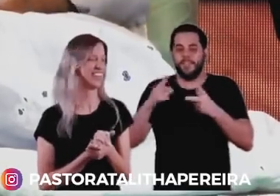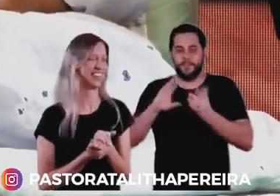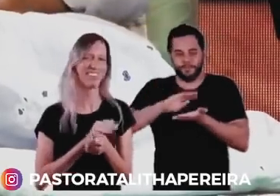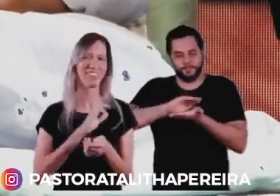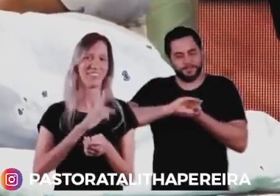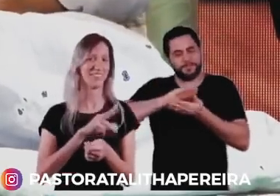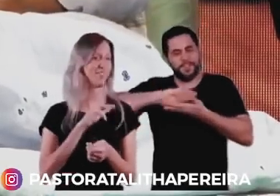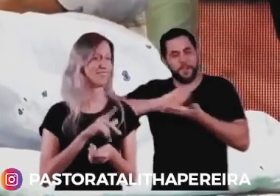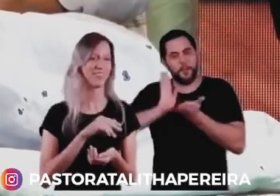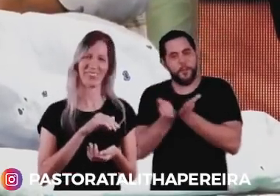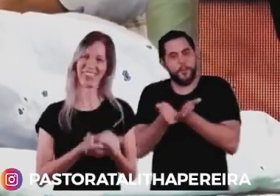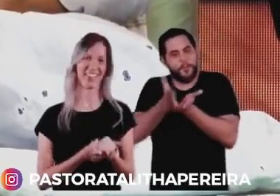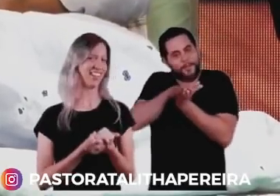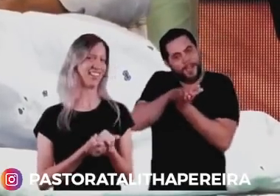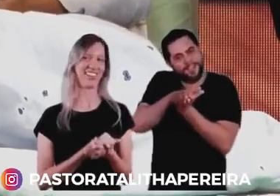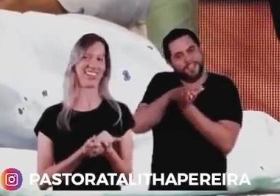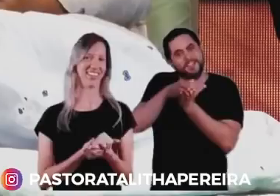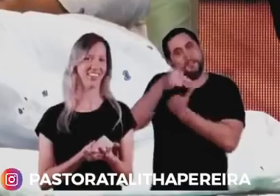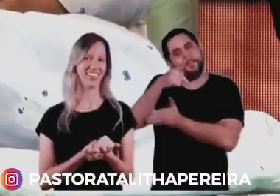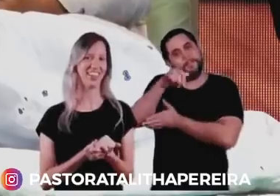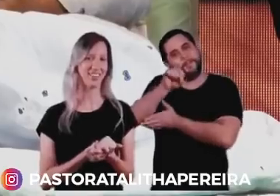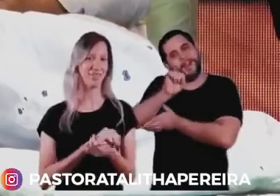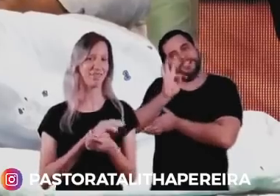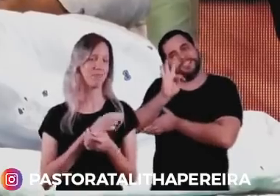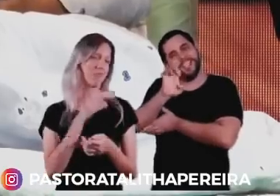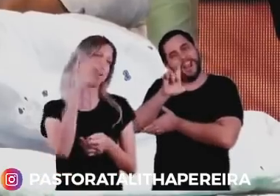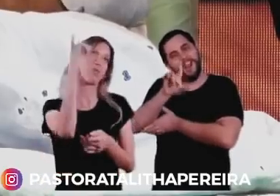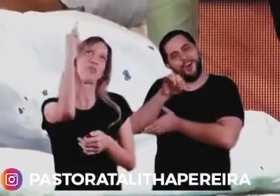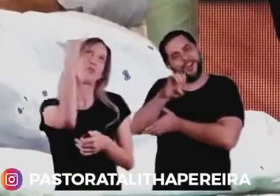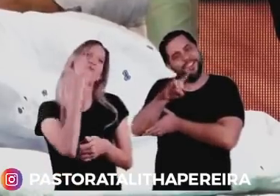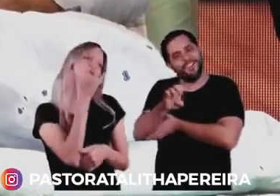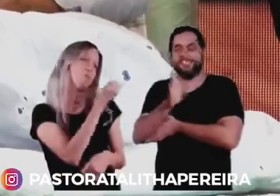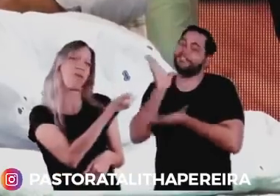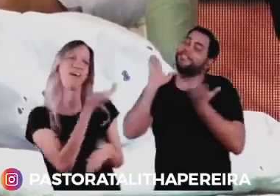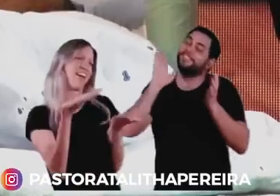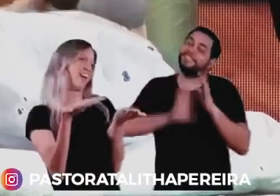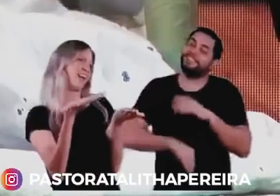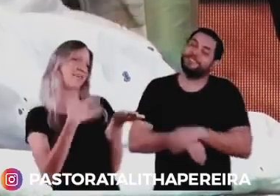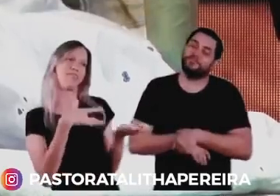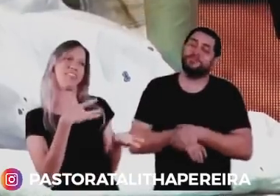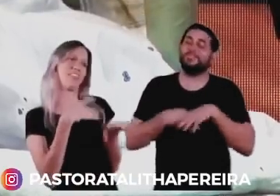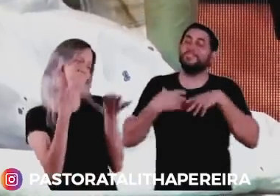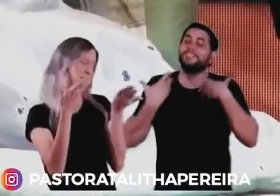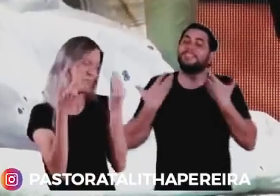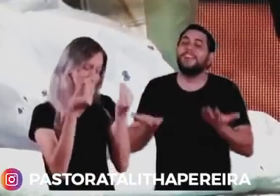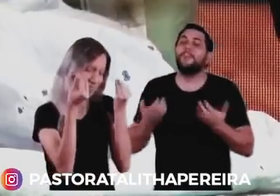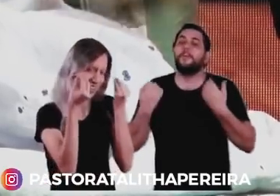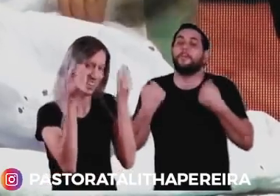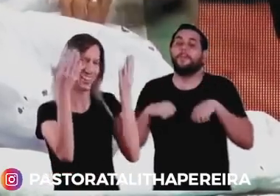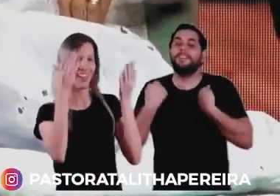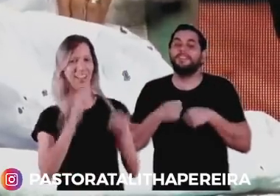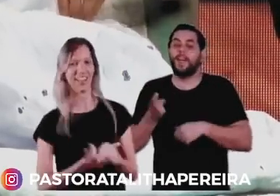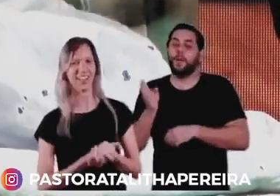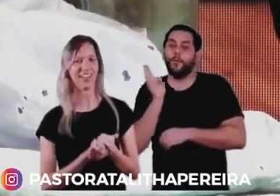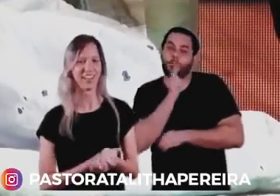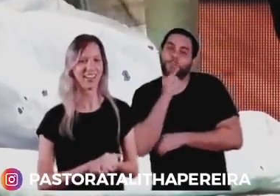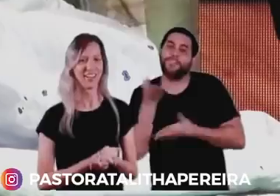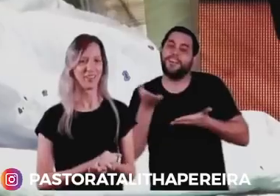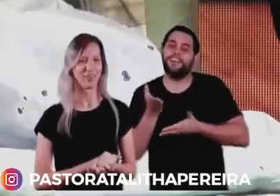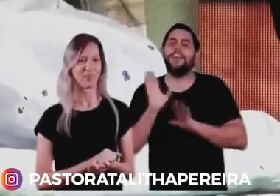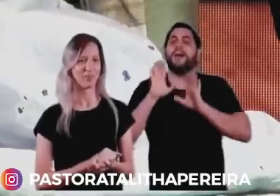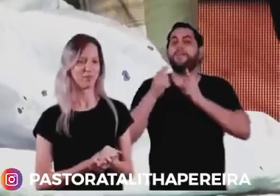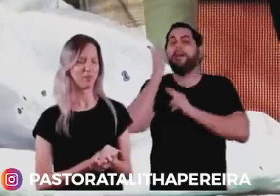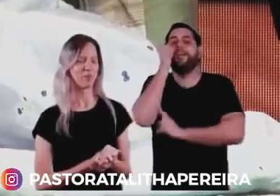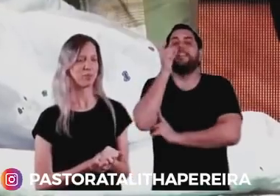Pasteloide. Aí por isso que eu pensei em tiroide. Mas... Oh, meu Deus, perdoa ele, meu gente, povo, vamos embora. A gente tem que correr aqui com uma coisa com vocês. Não, mas